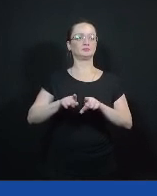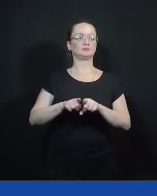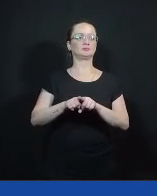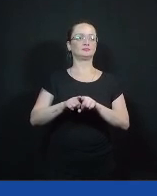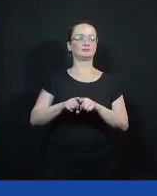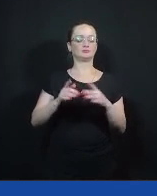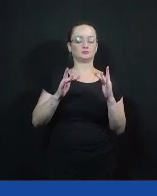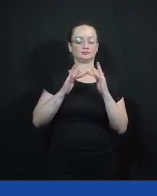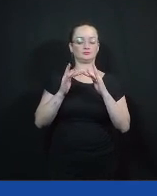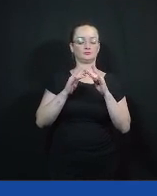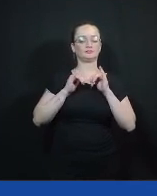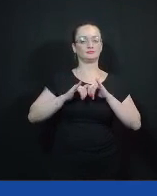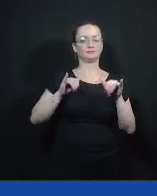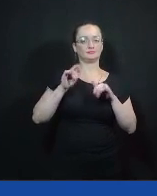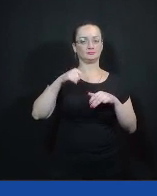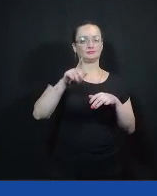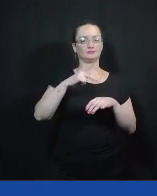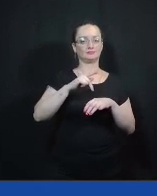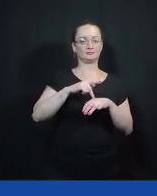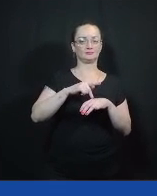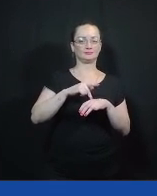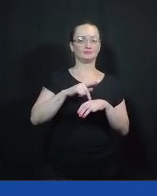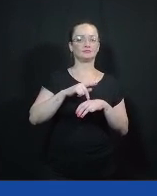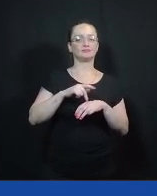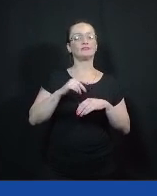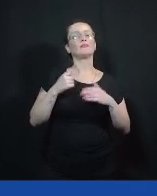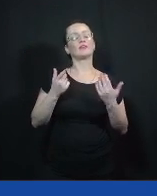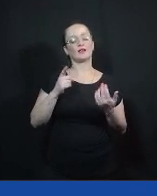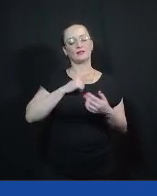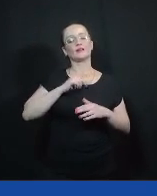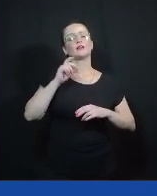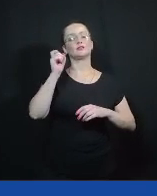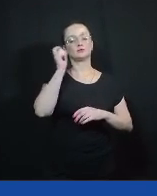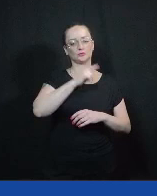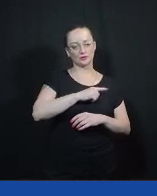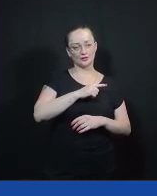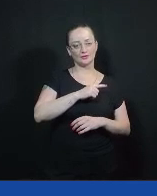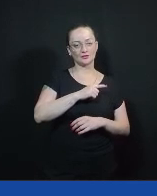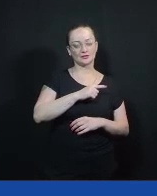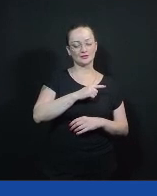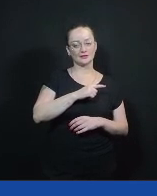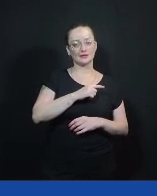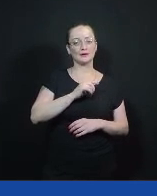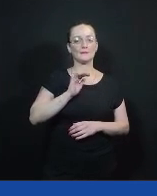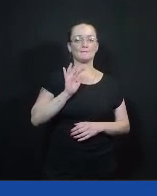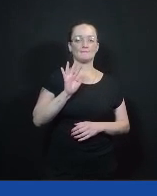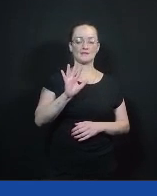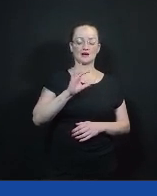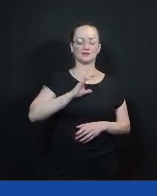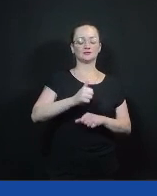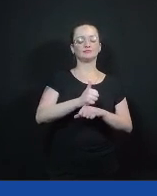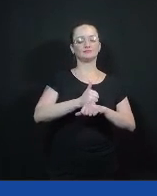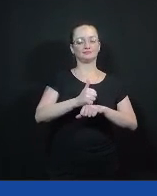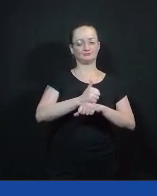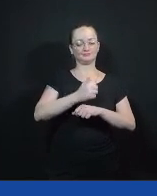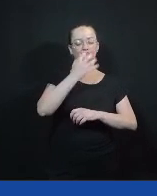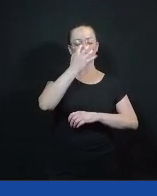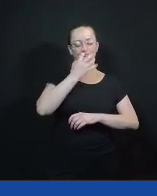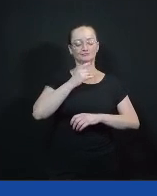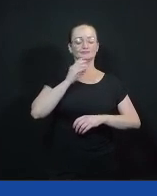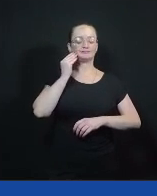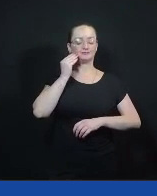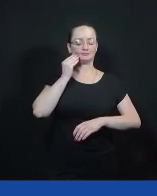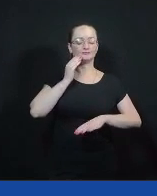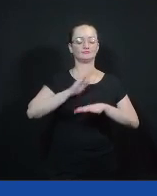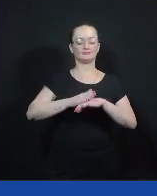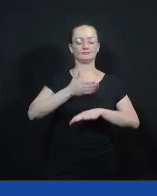e contar com a imprensa desse país que, a despeito de todas as dificuldades, tem muitos profissionais muito sérios tentando